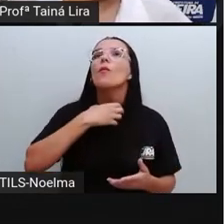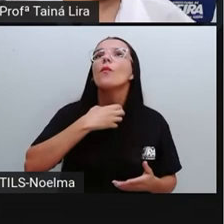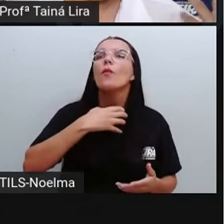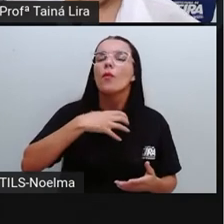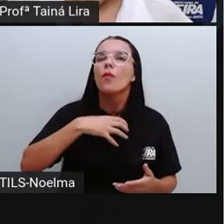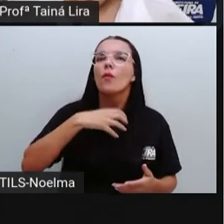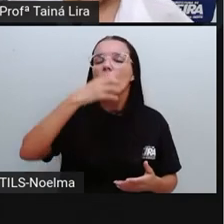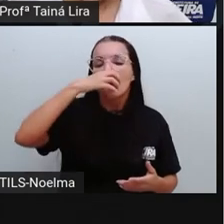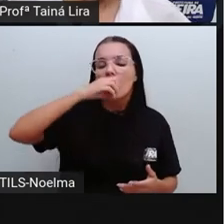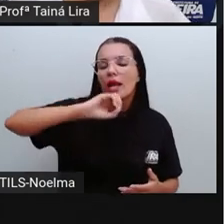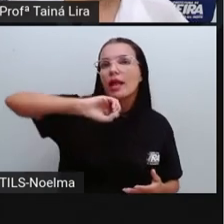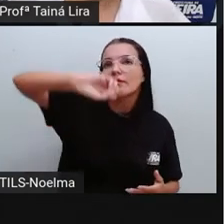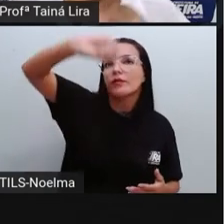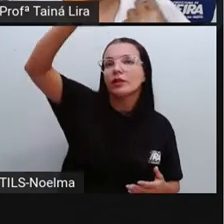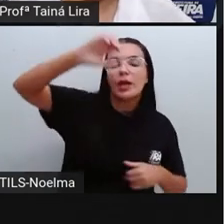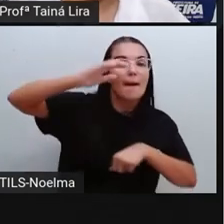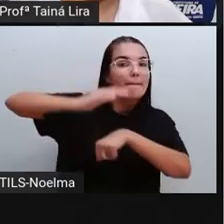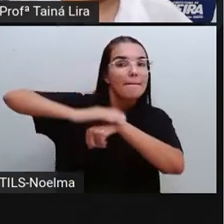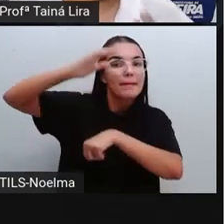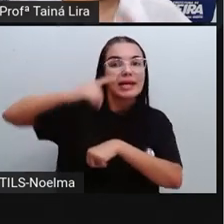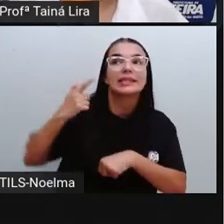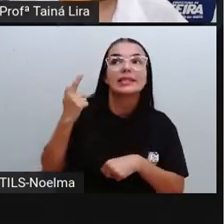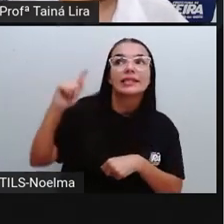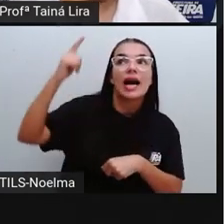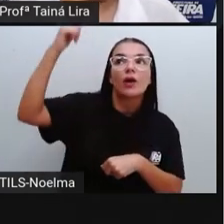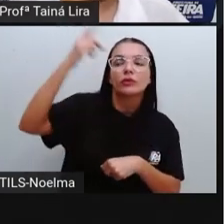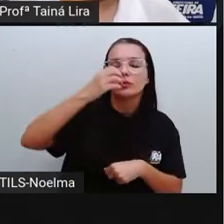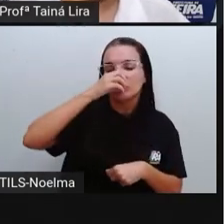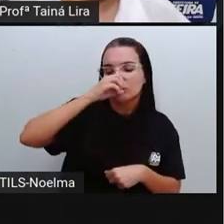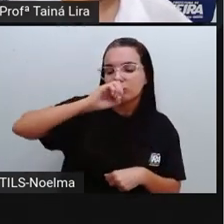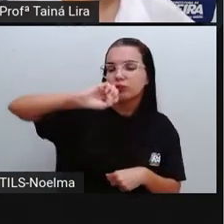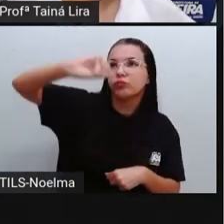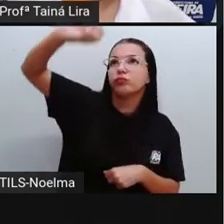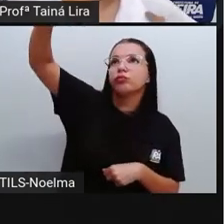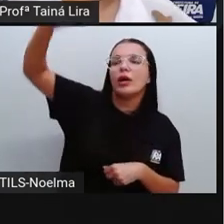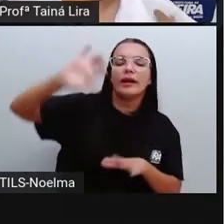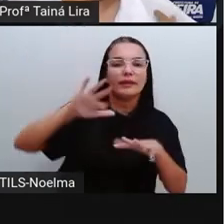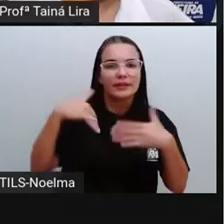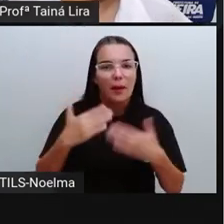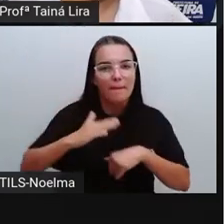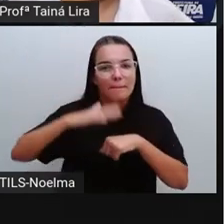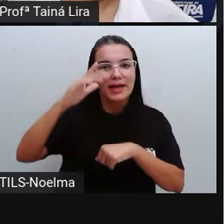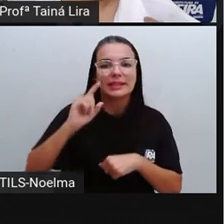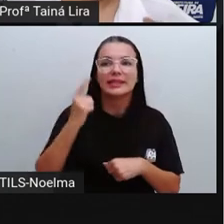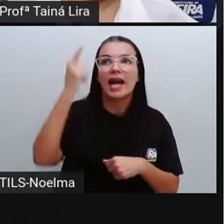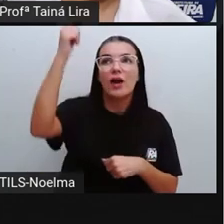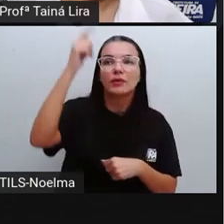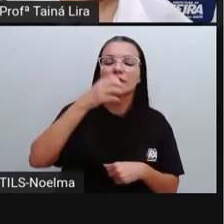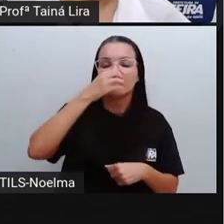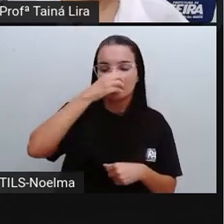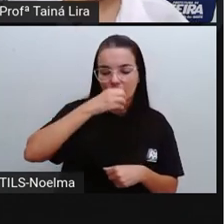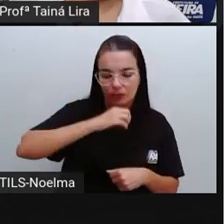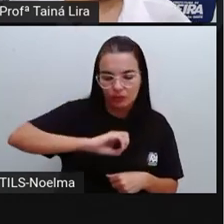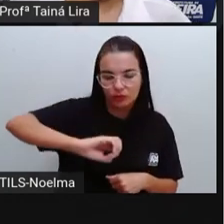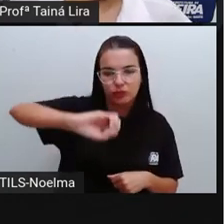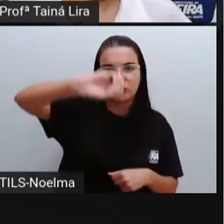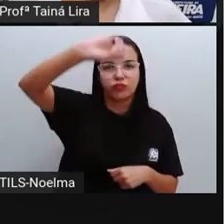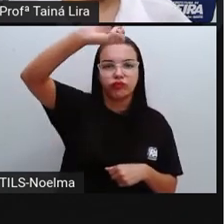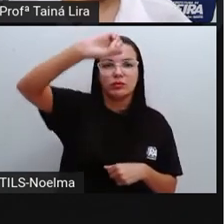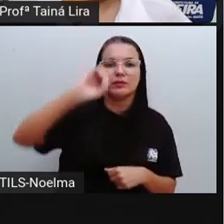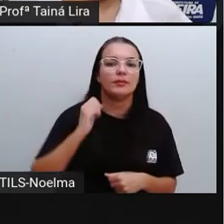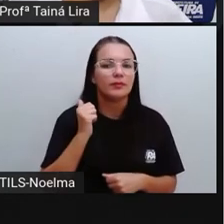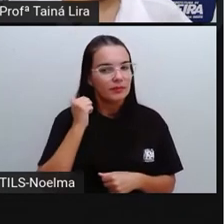do que a girafa. Então, o animal mais alto aí é o elefante, tá?